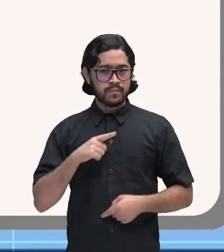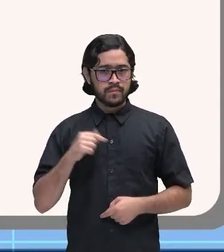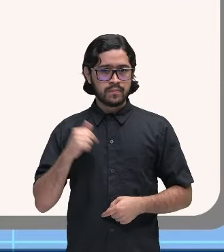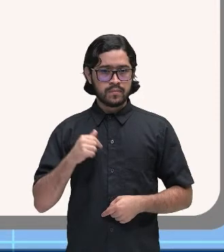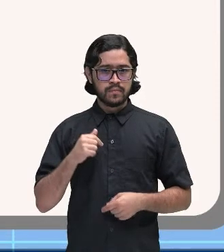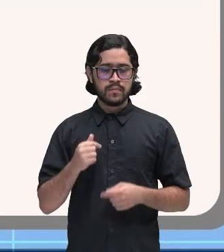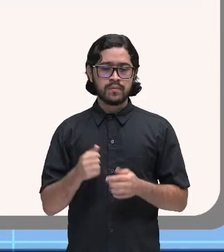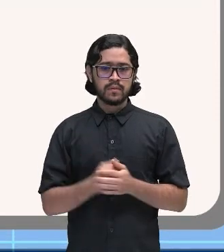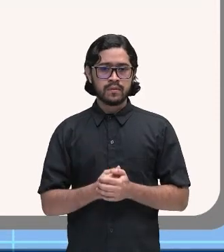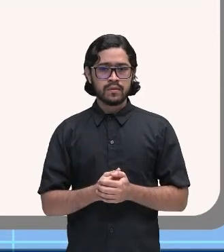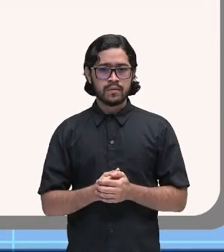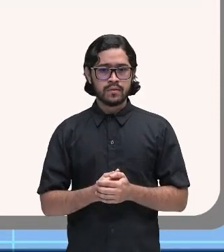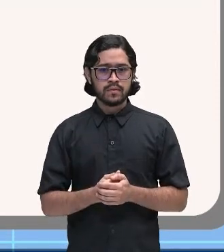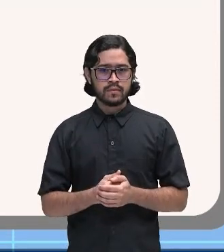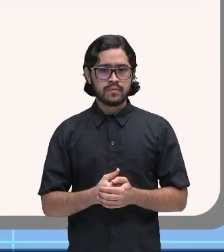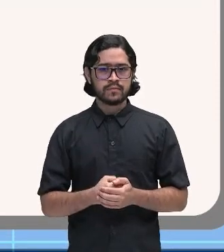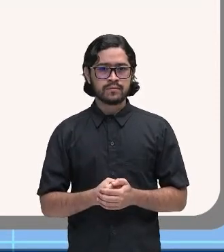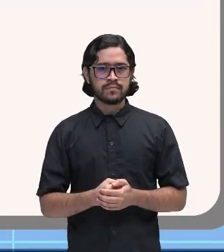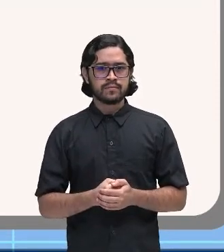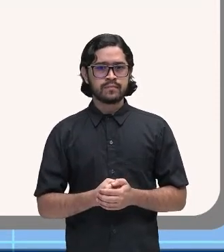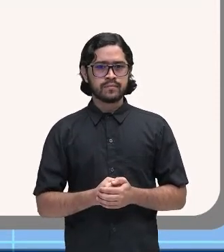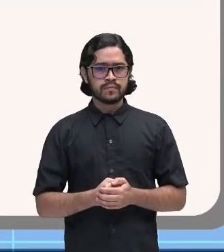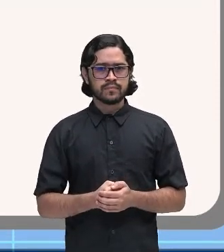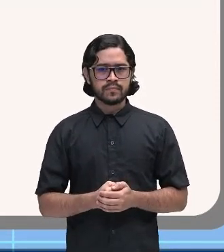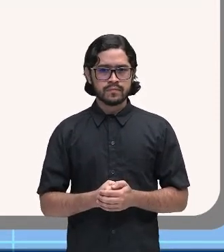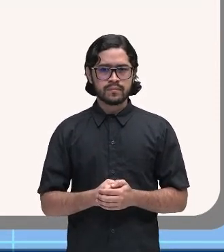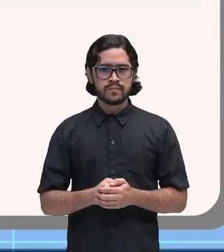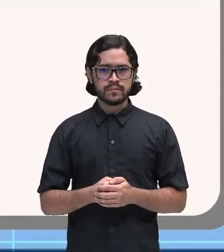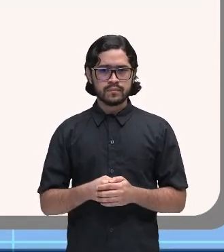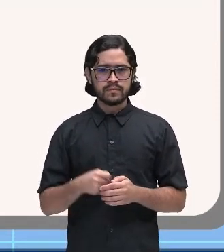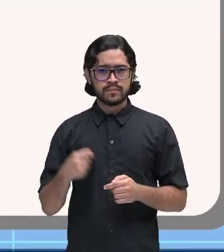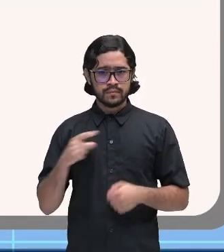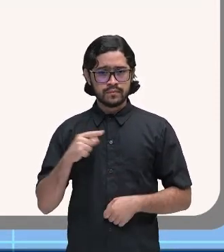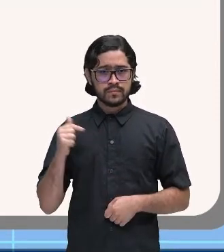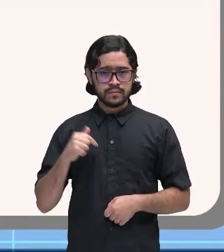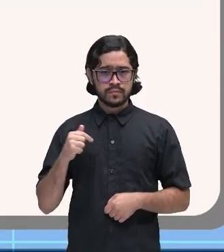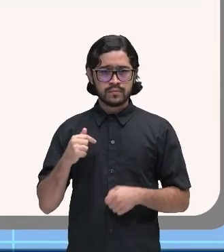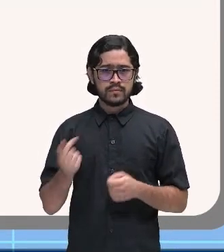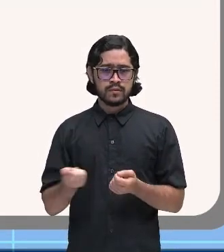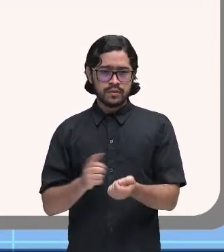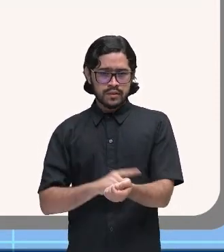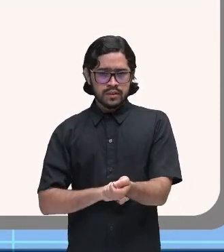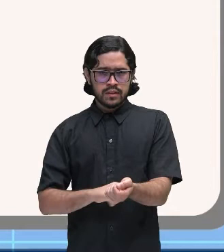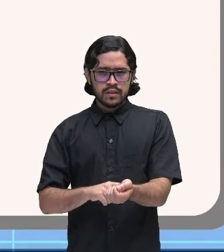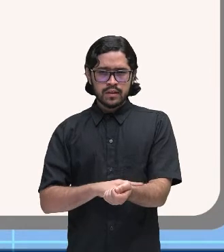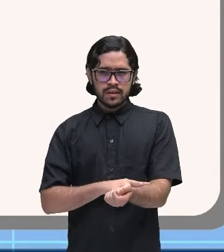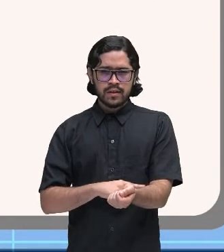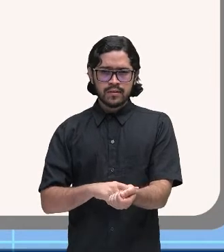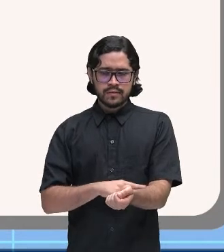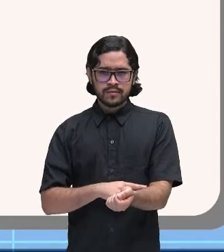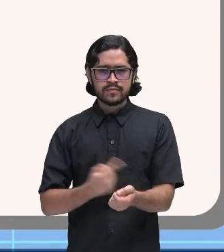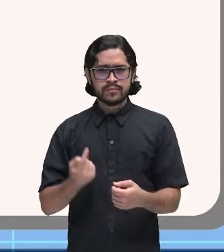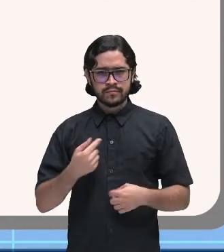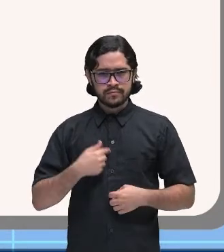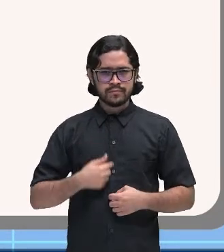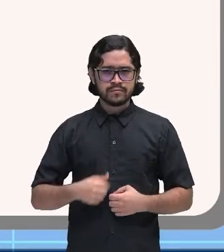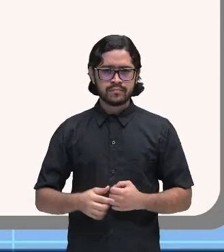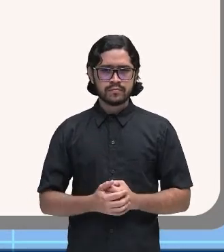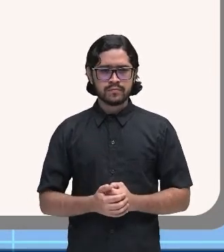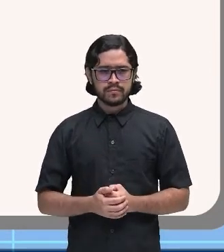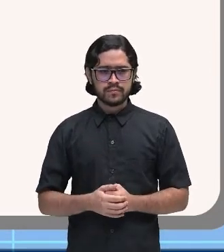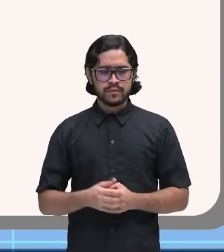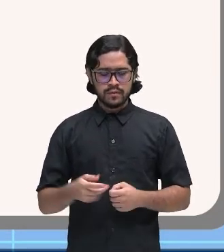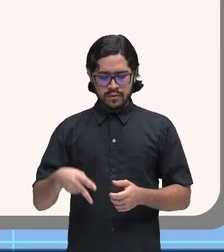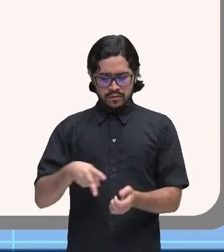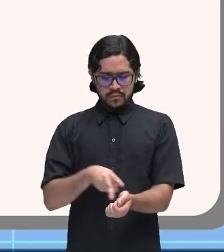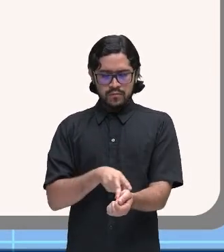sanguíneo, tá? Até os capilares. Estes capilares são ligados à veia hepática, é a veia do fígado,